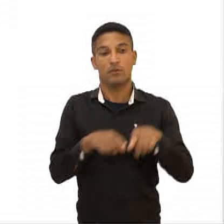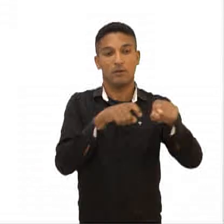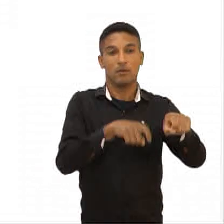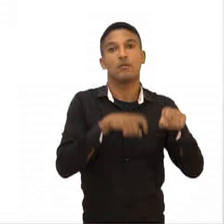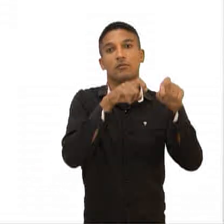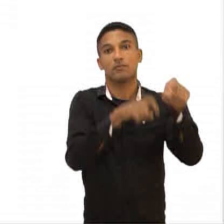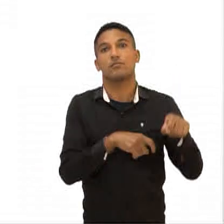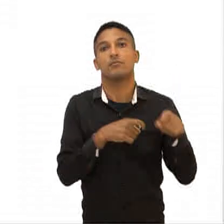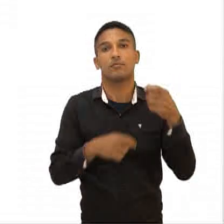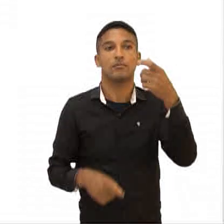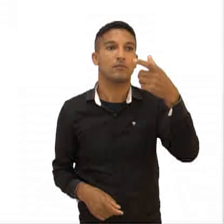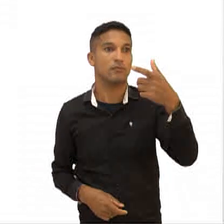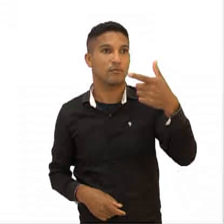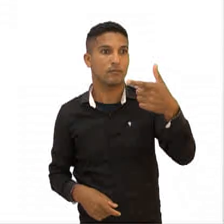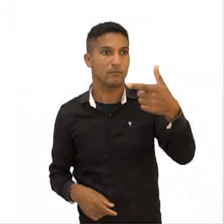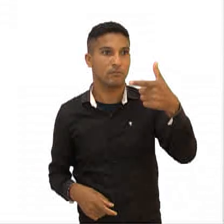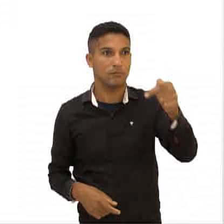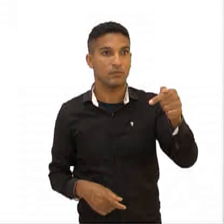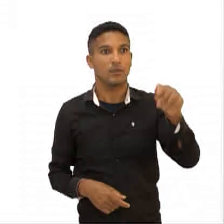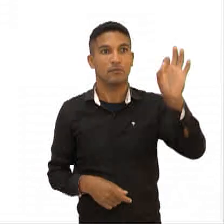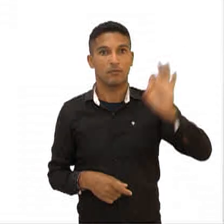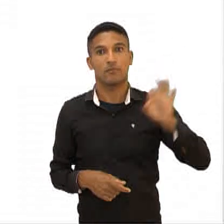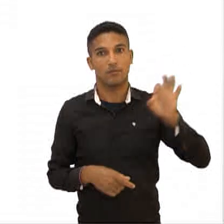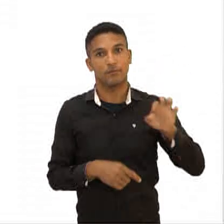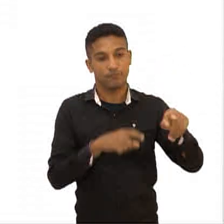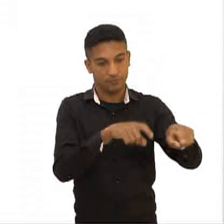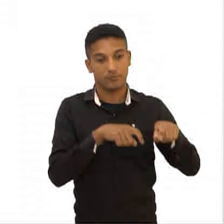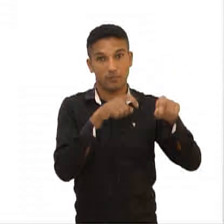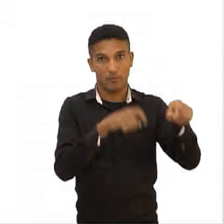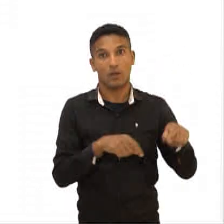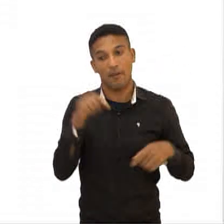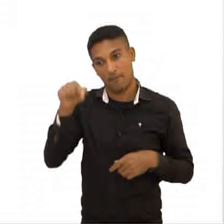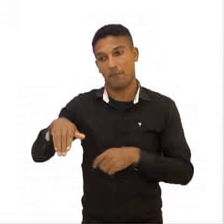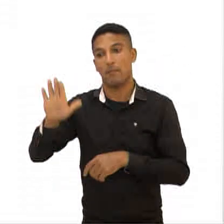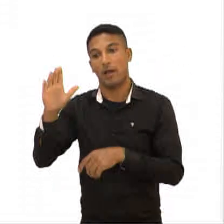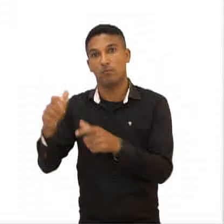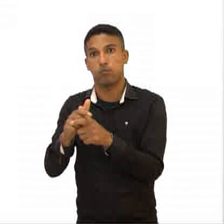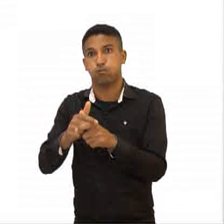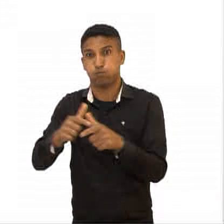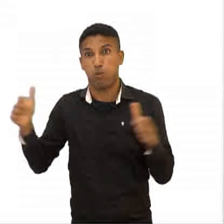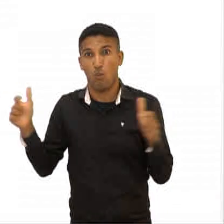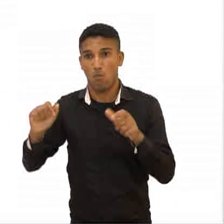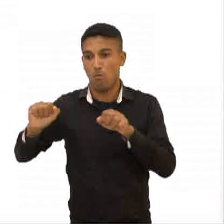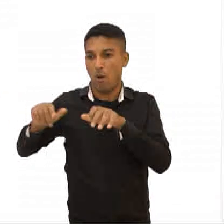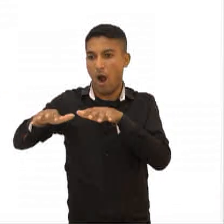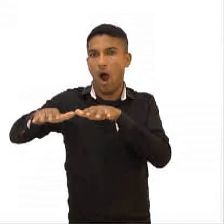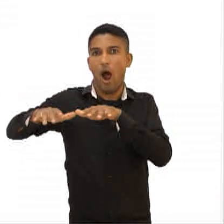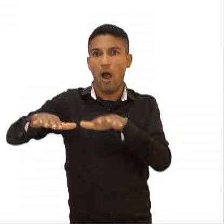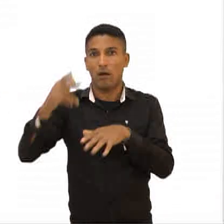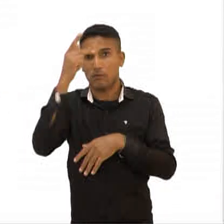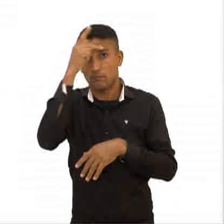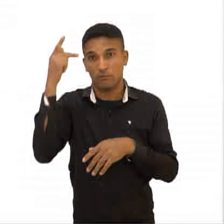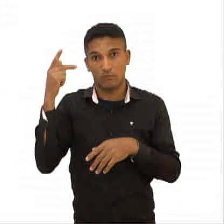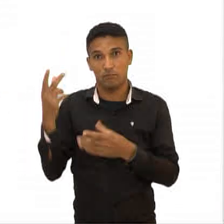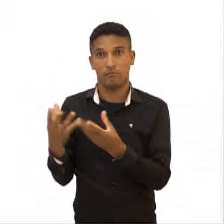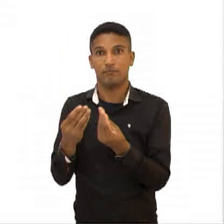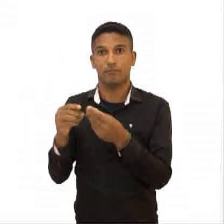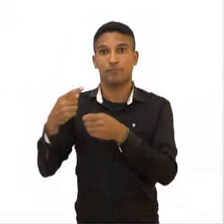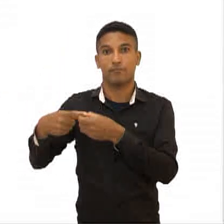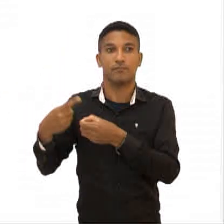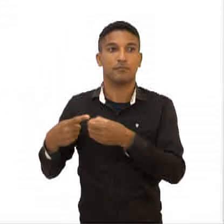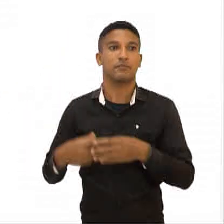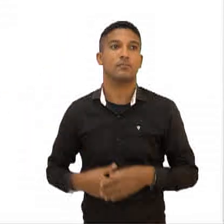27,7%, né, da população. Então, é uma população muito mais urbana, que consta de uma variedade de raças e culturas devido